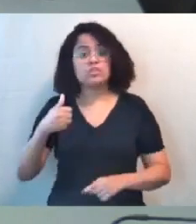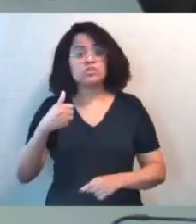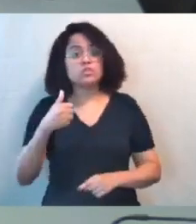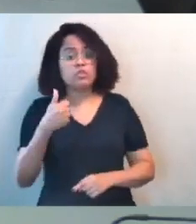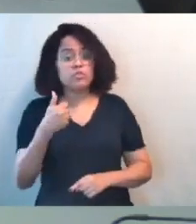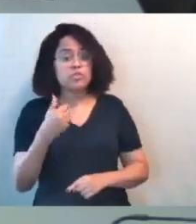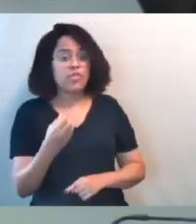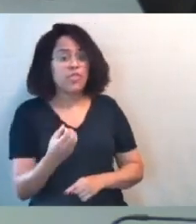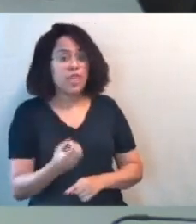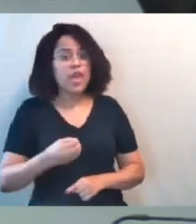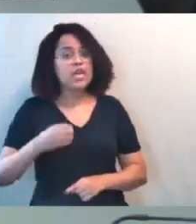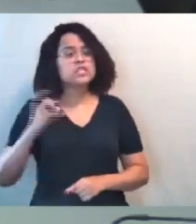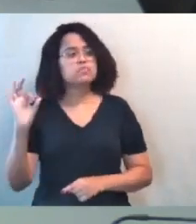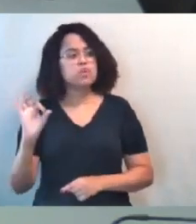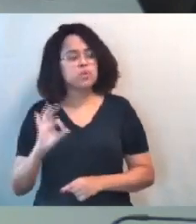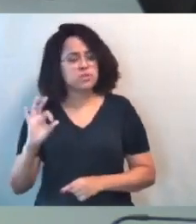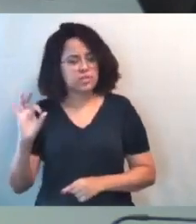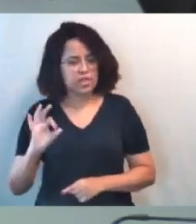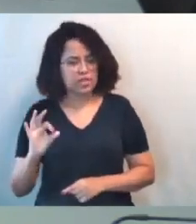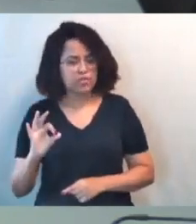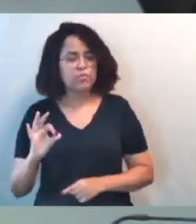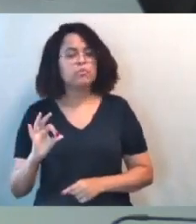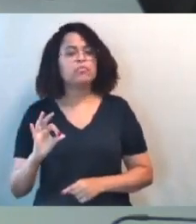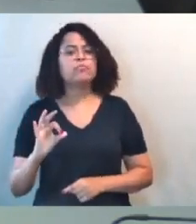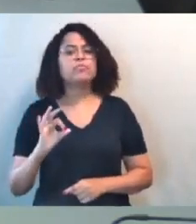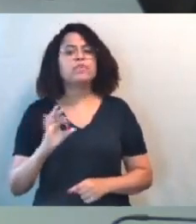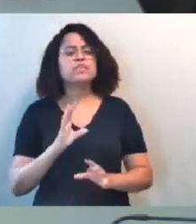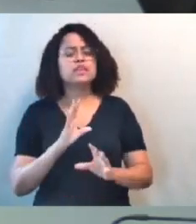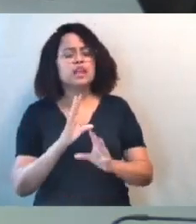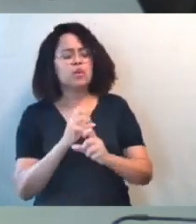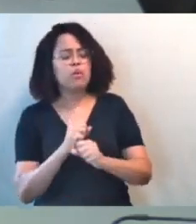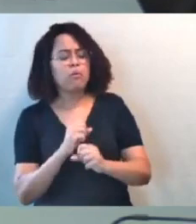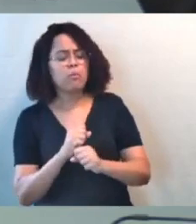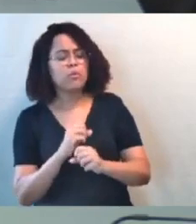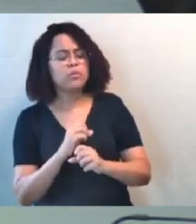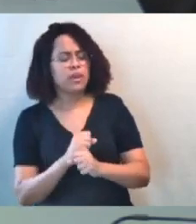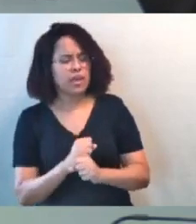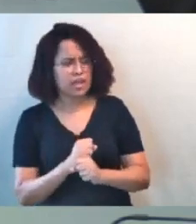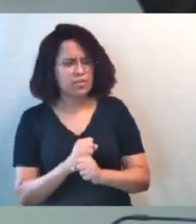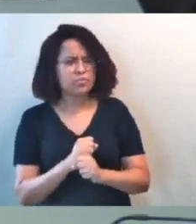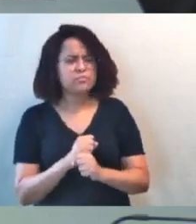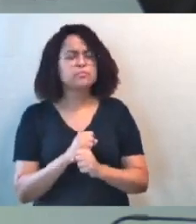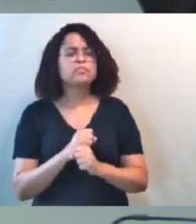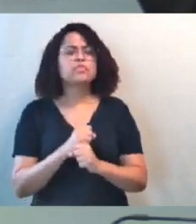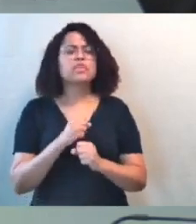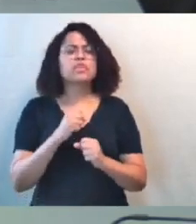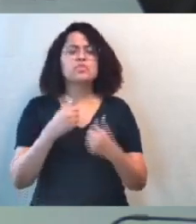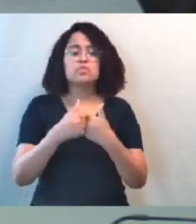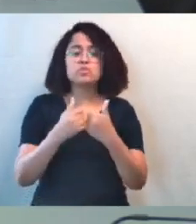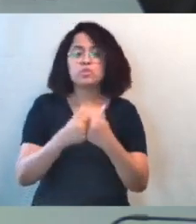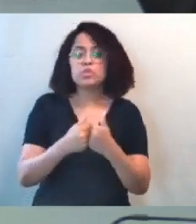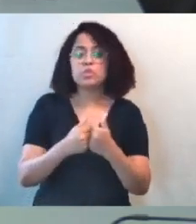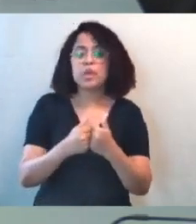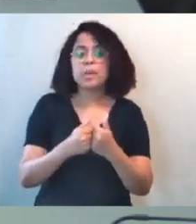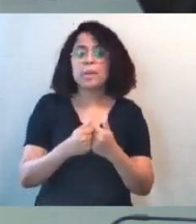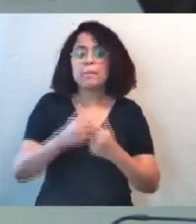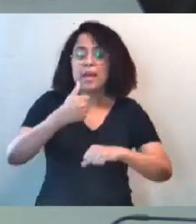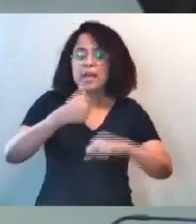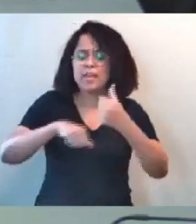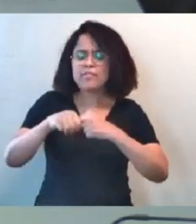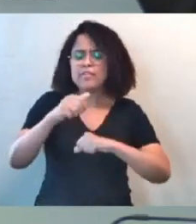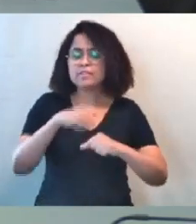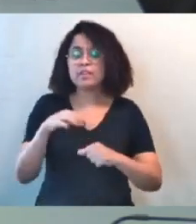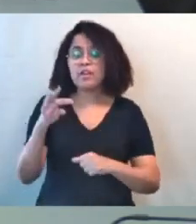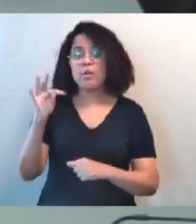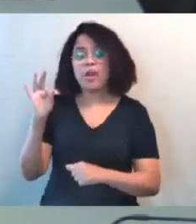ônibus será computado para a revisão tarifária. 90% desses veículos